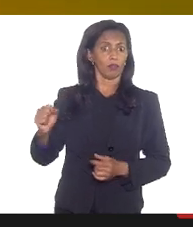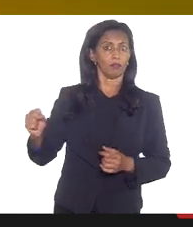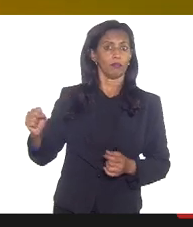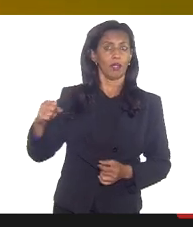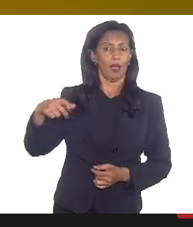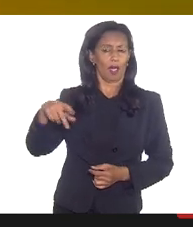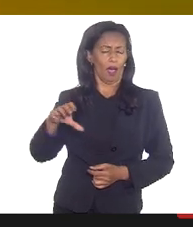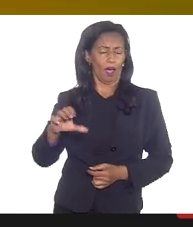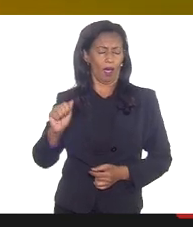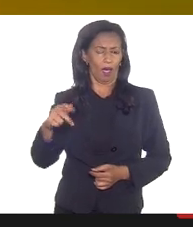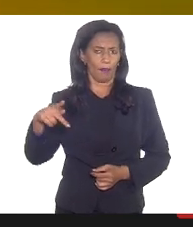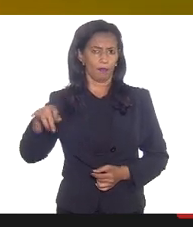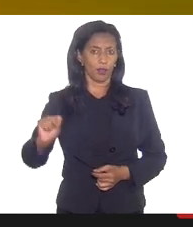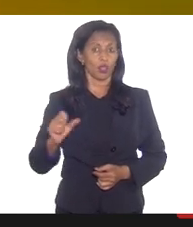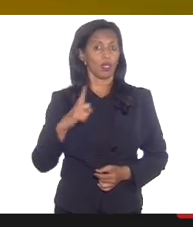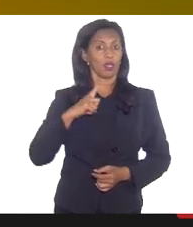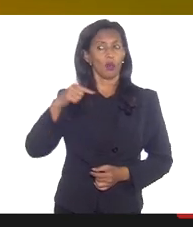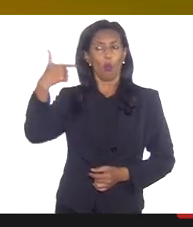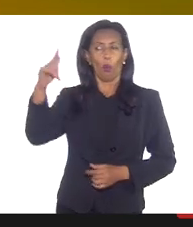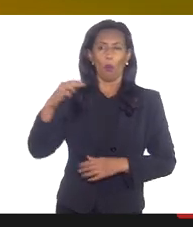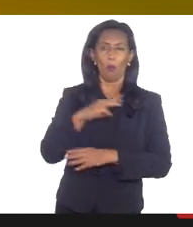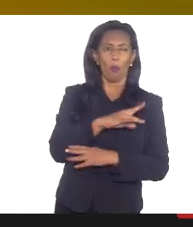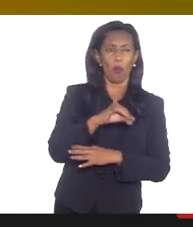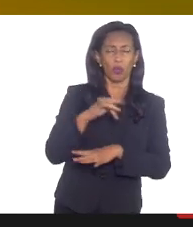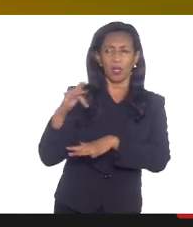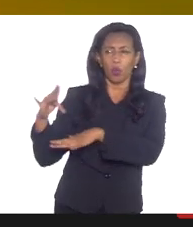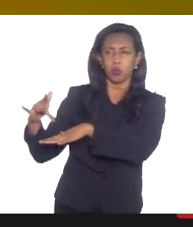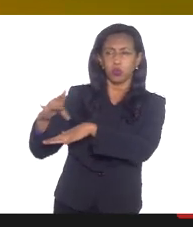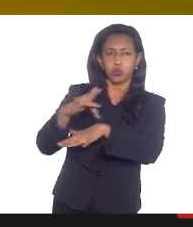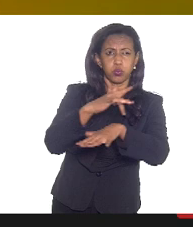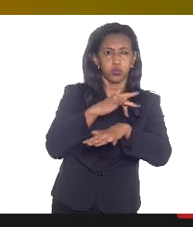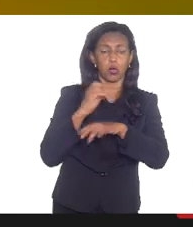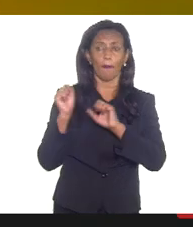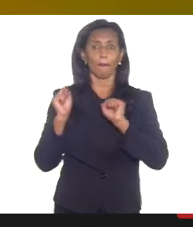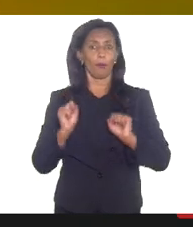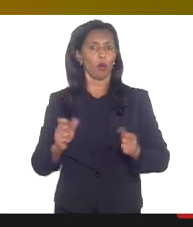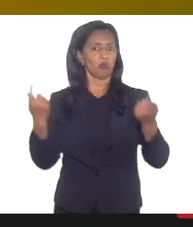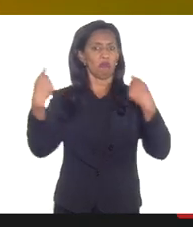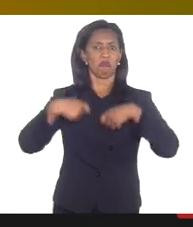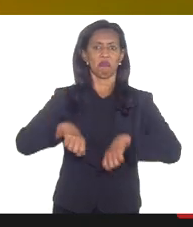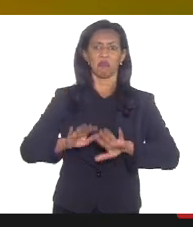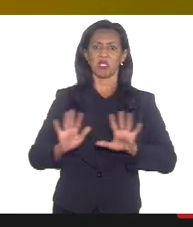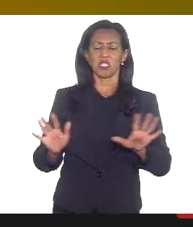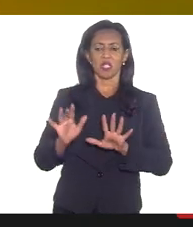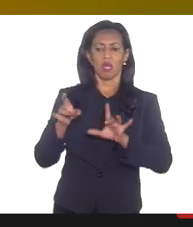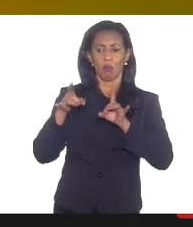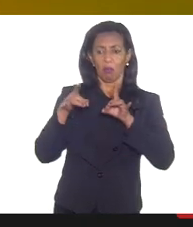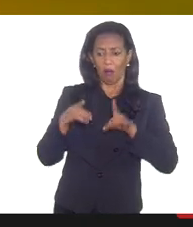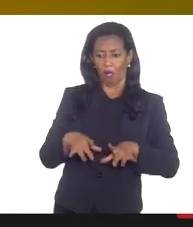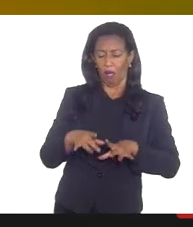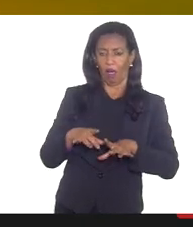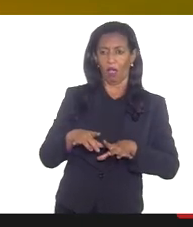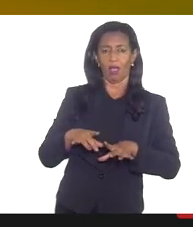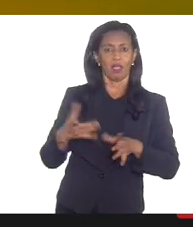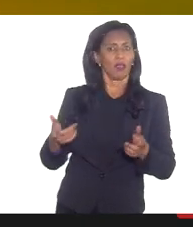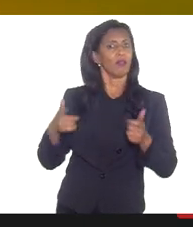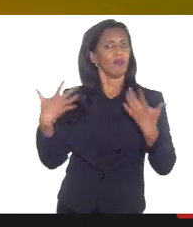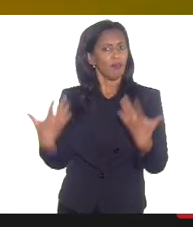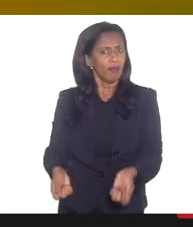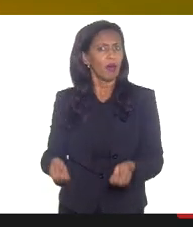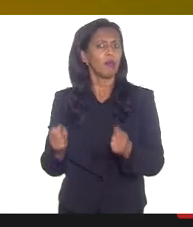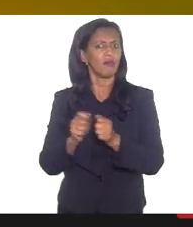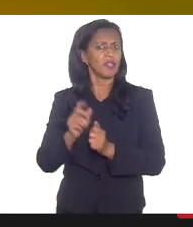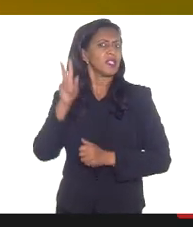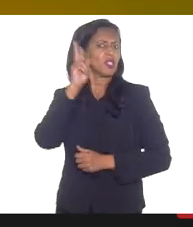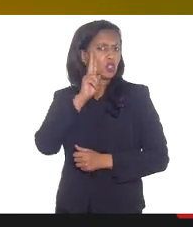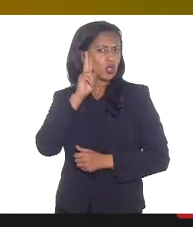temos diversos modelos nos quais nós podemos se basear, nós não precisamos sair daqui. Vamos fazer história, eu convoco